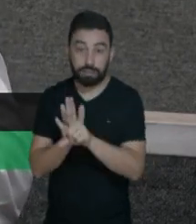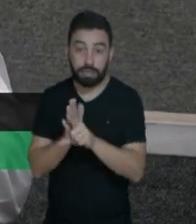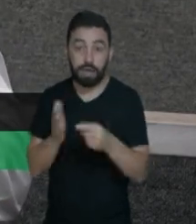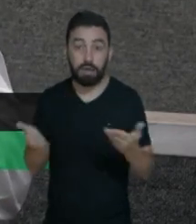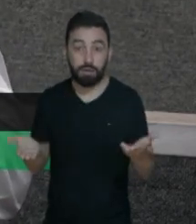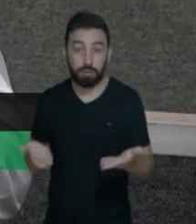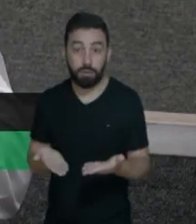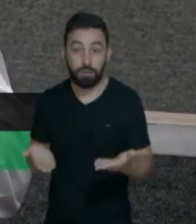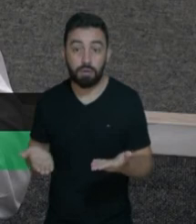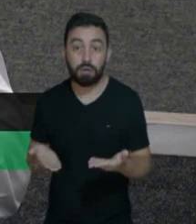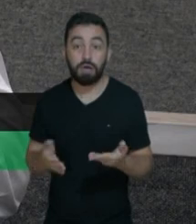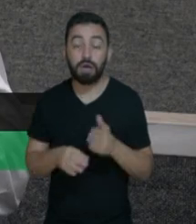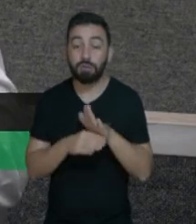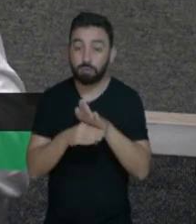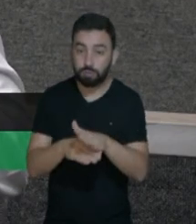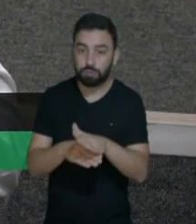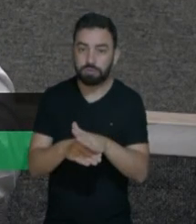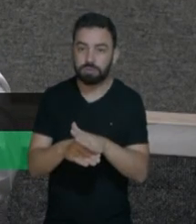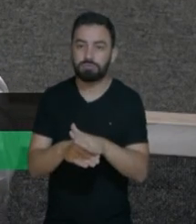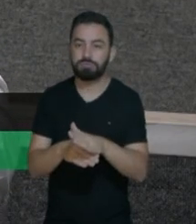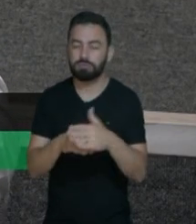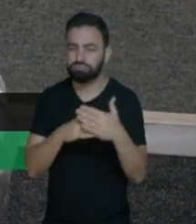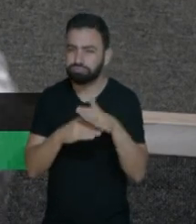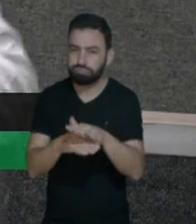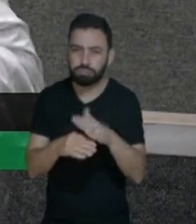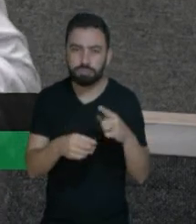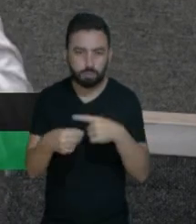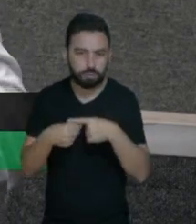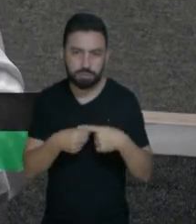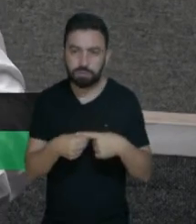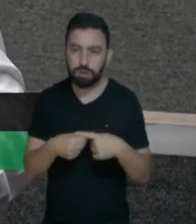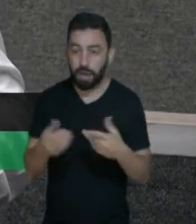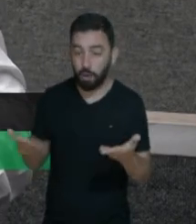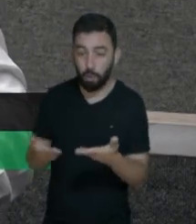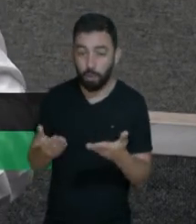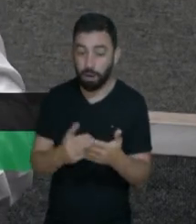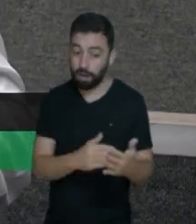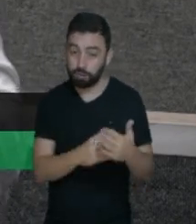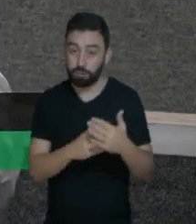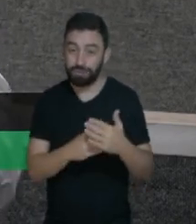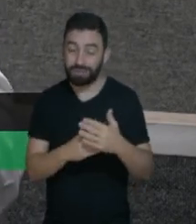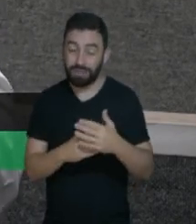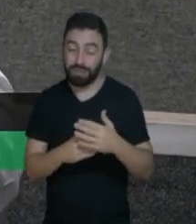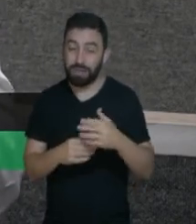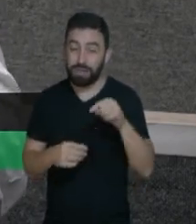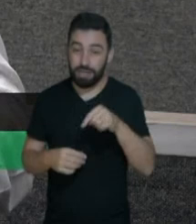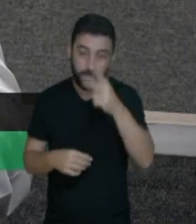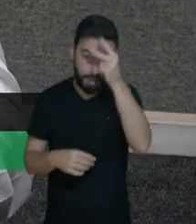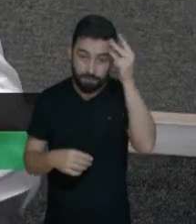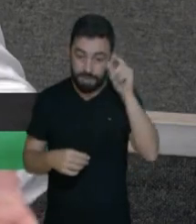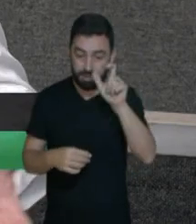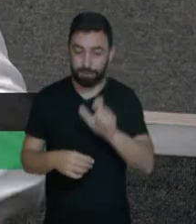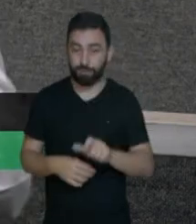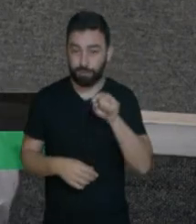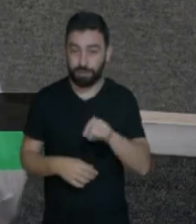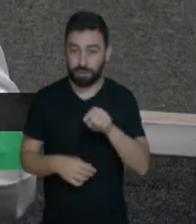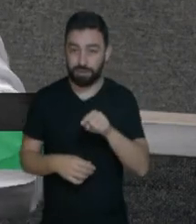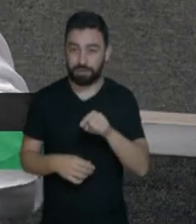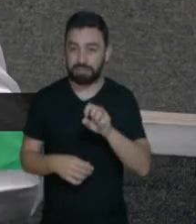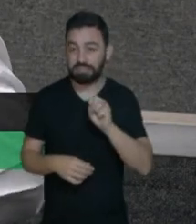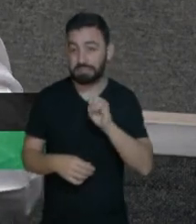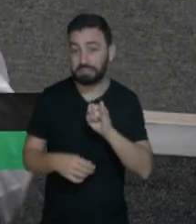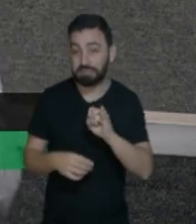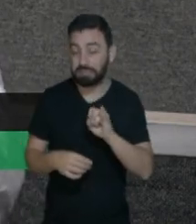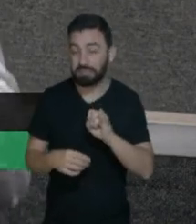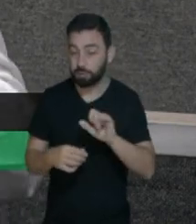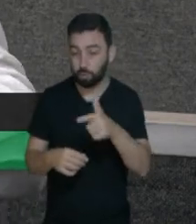prevê a ajuda mútua entre os municípios catarinenses dá esse respaldo ao gestor público que seão ficava a mercê do entendimento